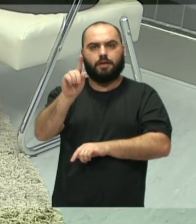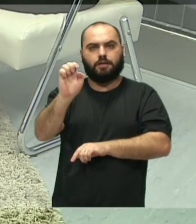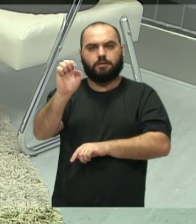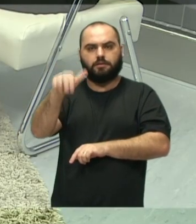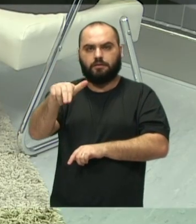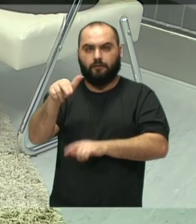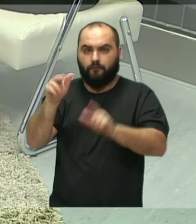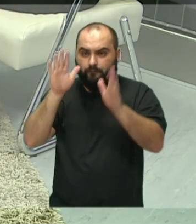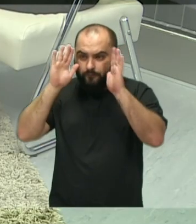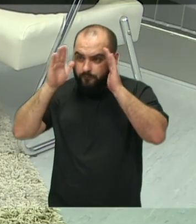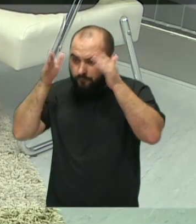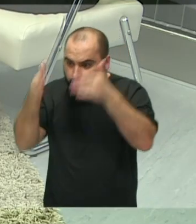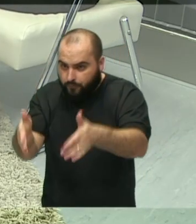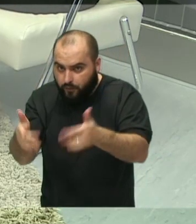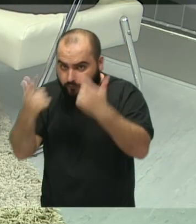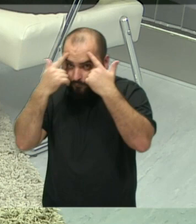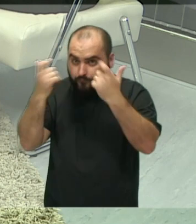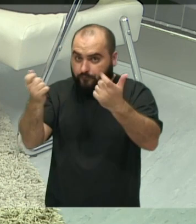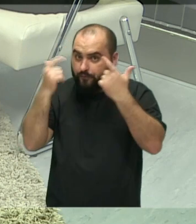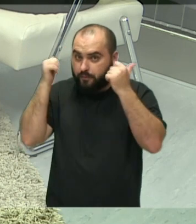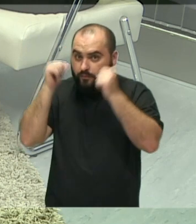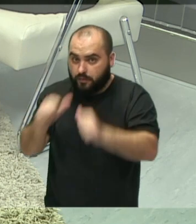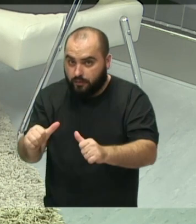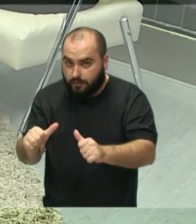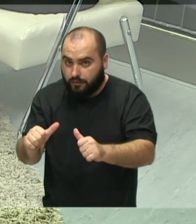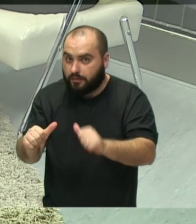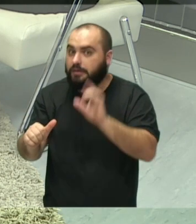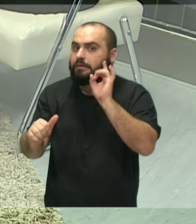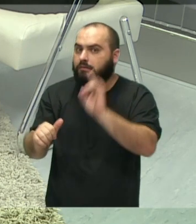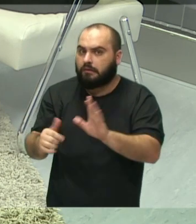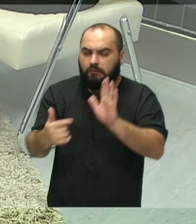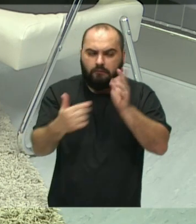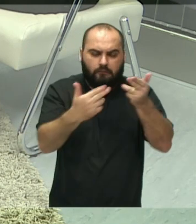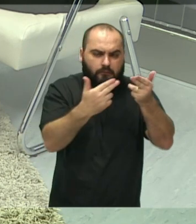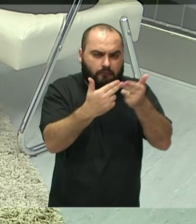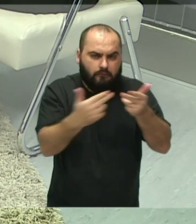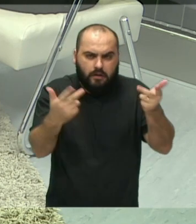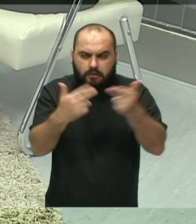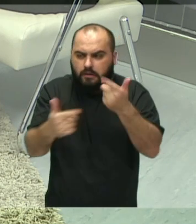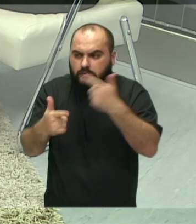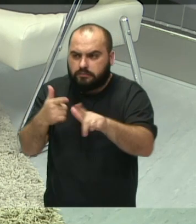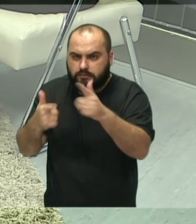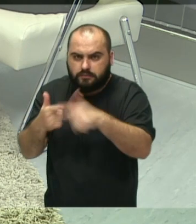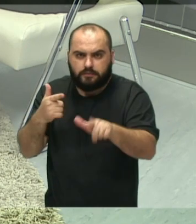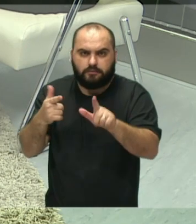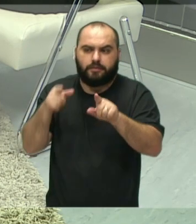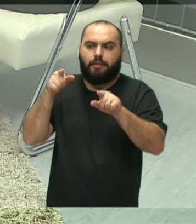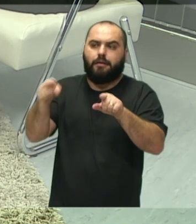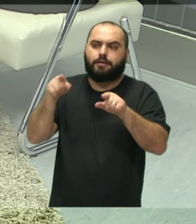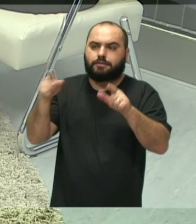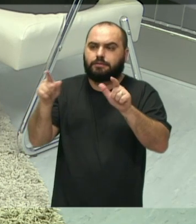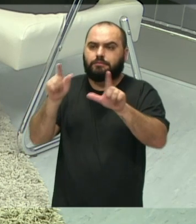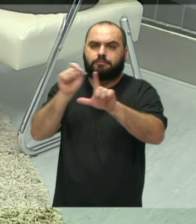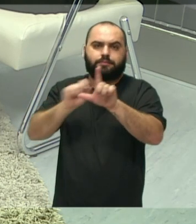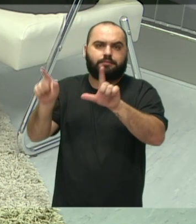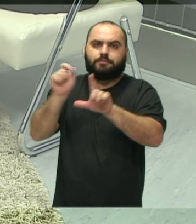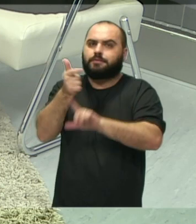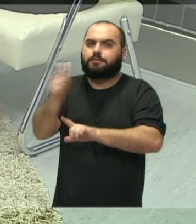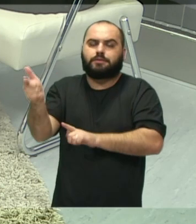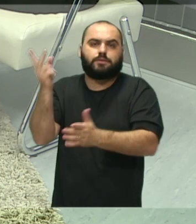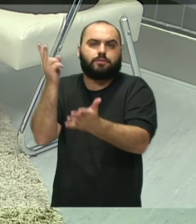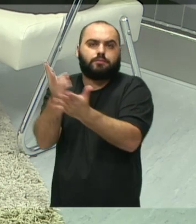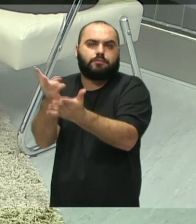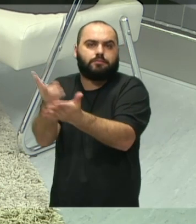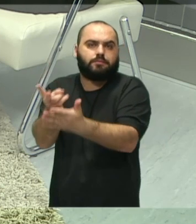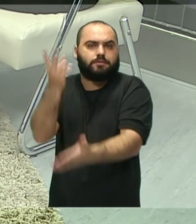foco é só a violência contra a mulher. Acontece várias outras situações também. E ela não vai ter continuidade justamente para não perder o